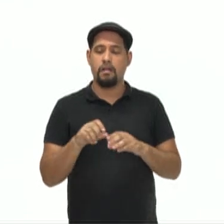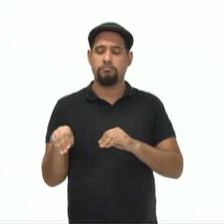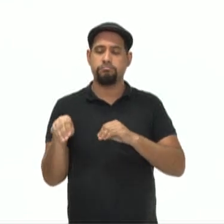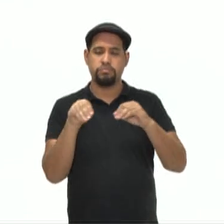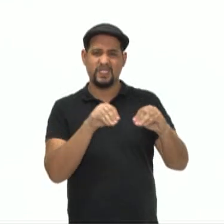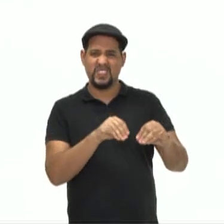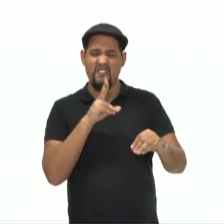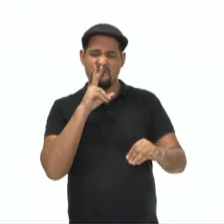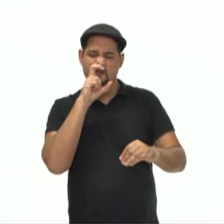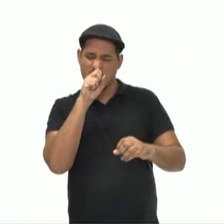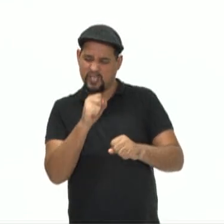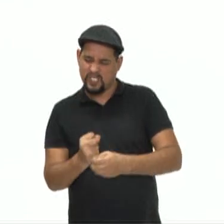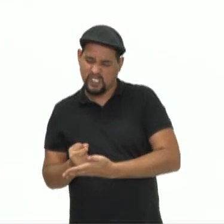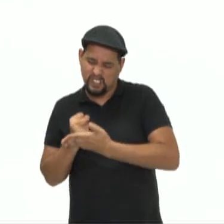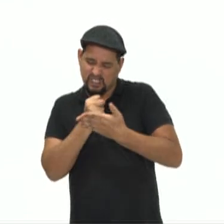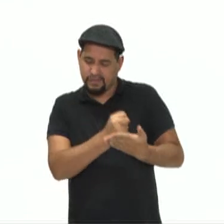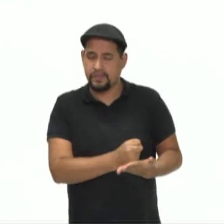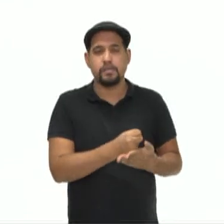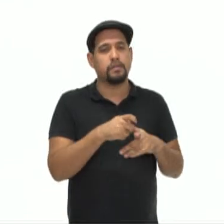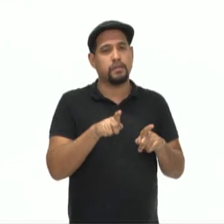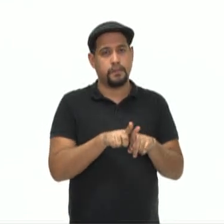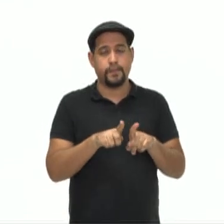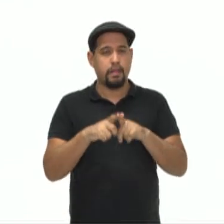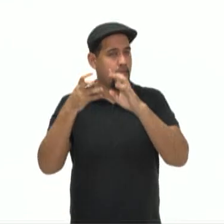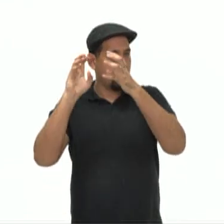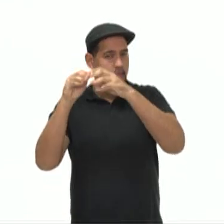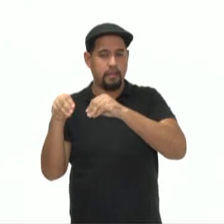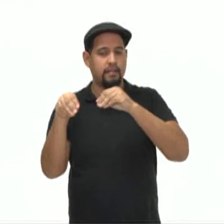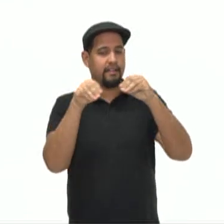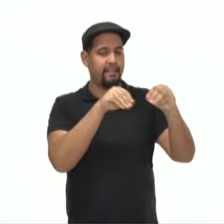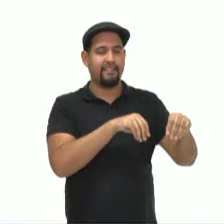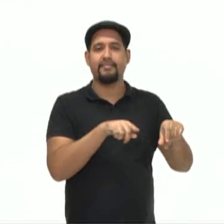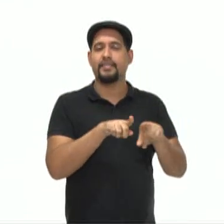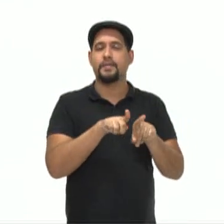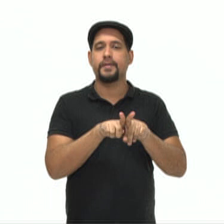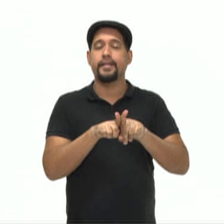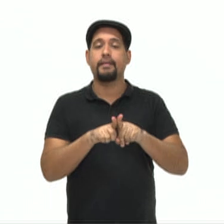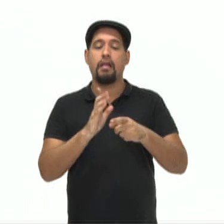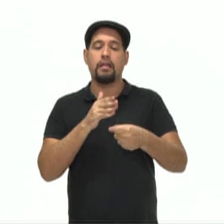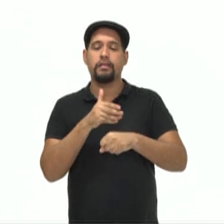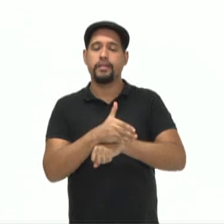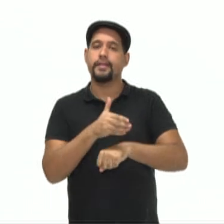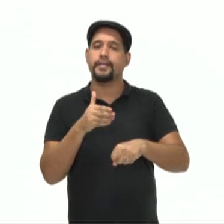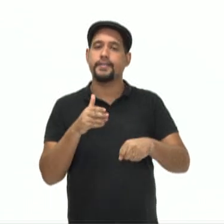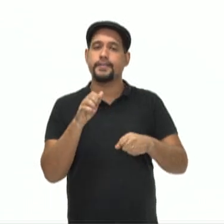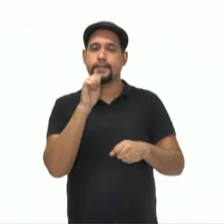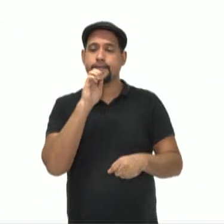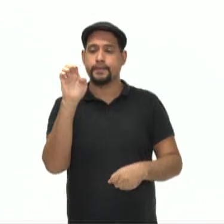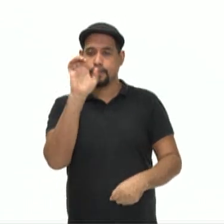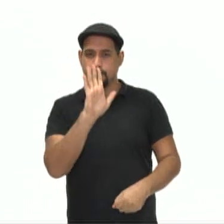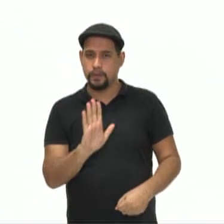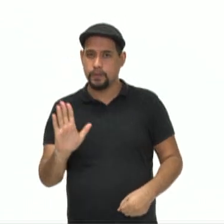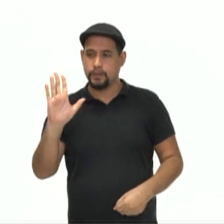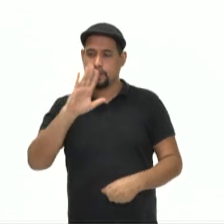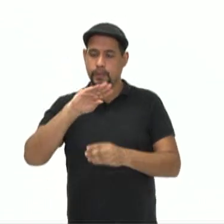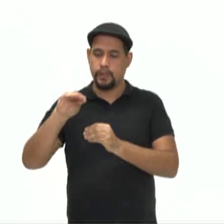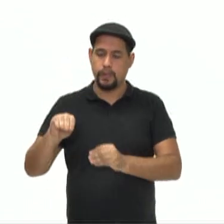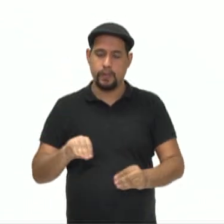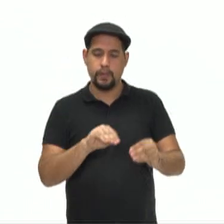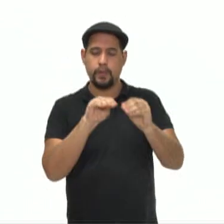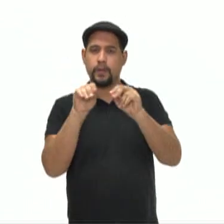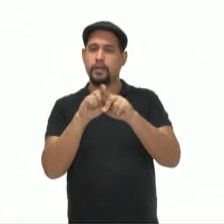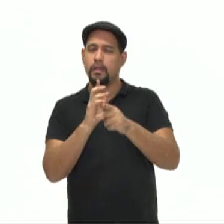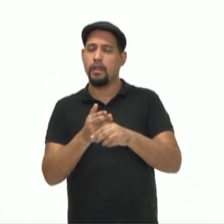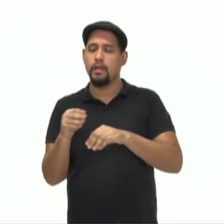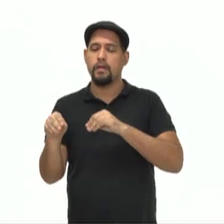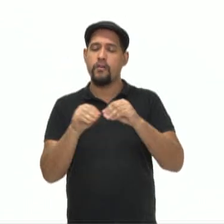migrações forçadas, a migração de cérebro, a entrada no continente europeu, a migração do futebol